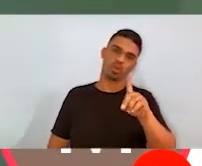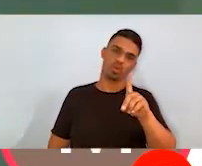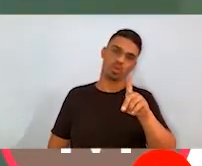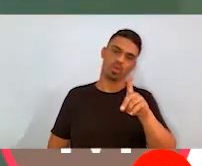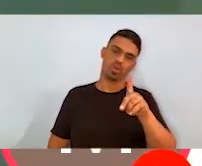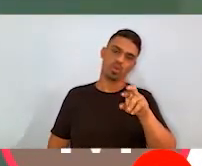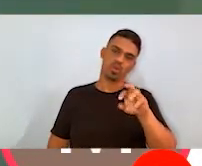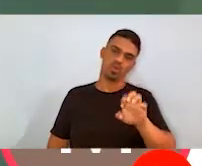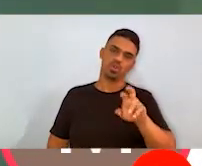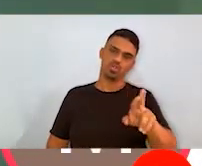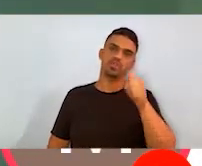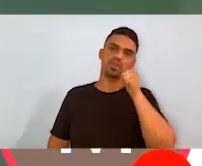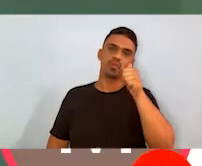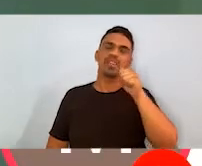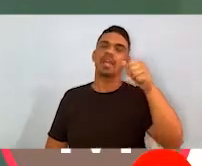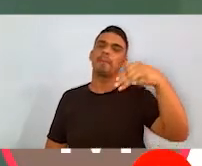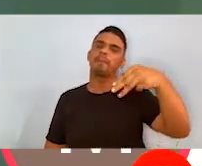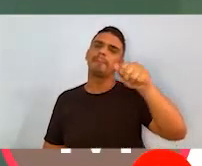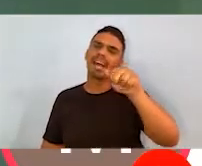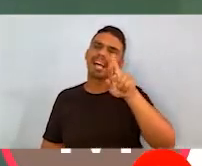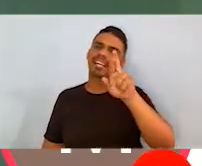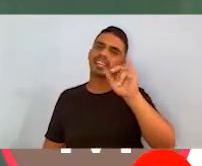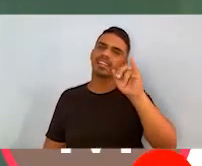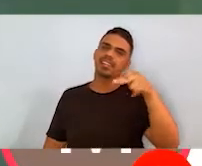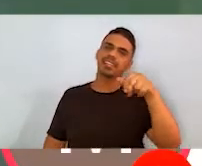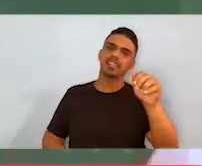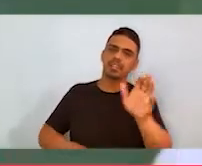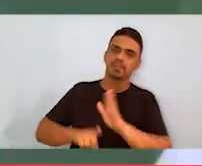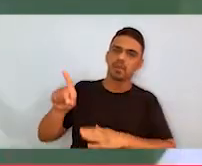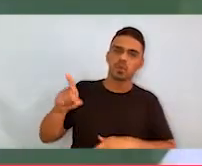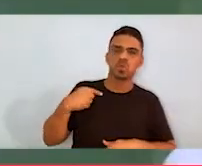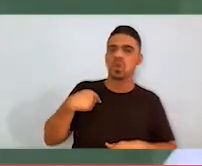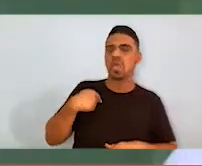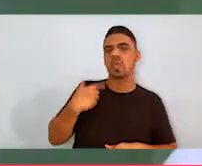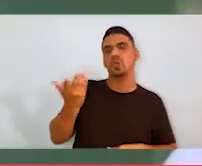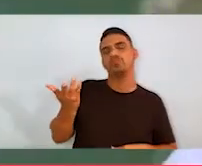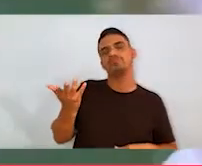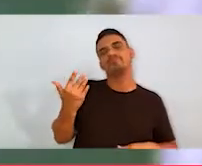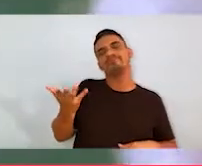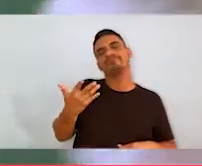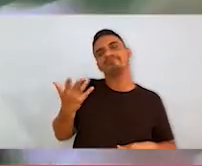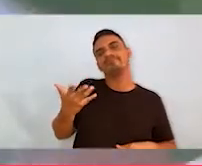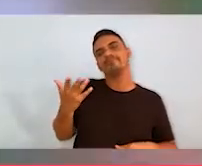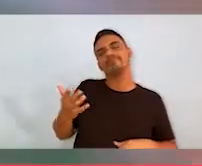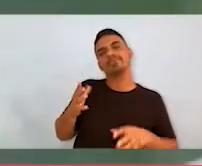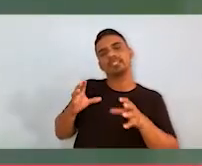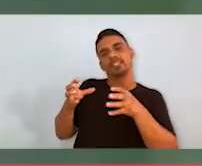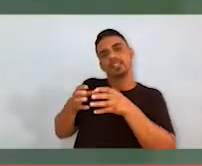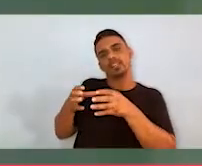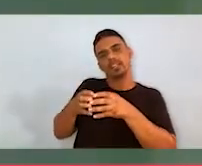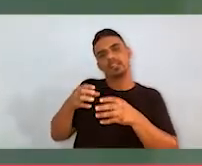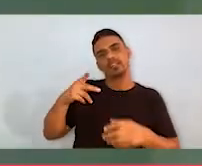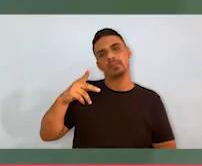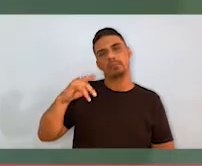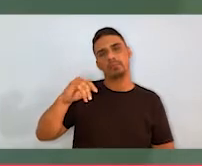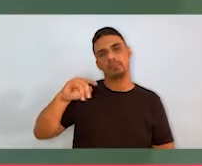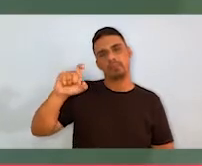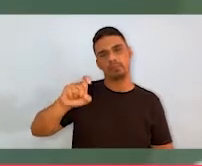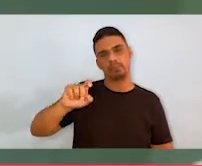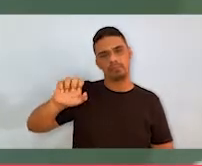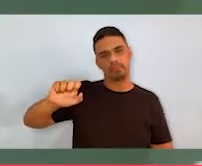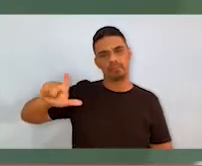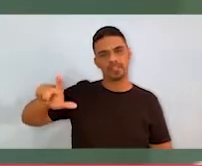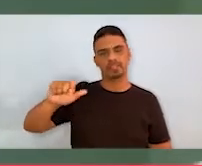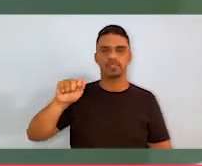grupos do Discord, foi a Marina Liz. Assim, eu não costumo tenho alguns grupos como Pixel